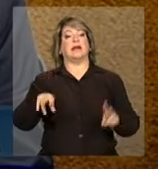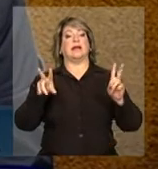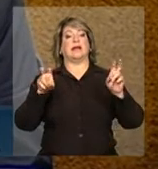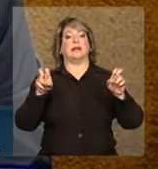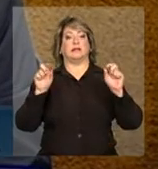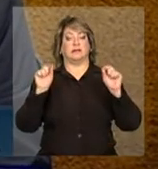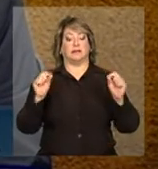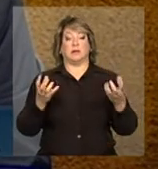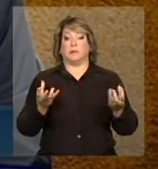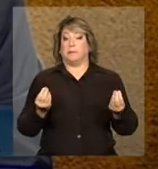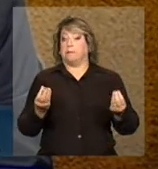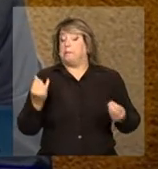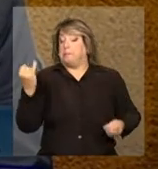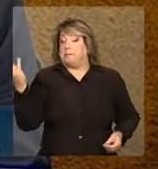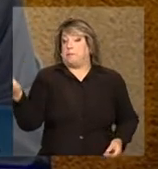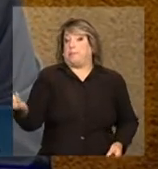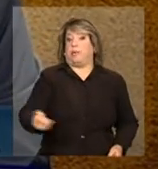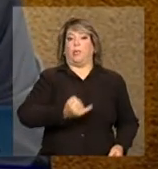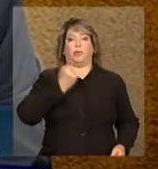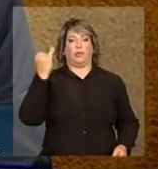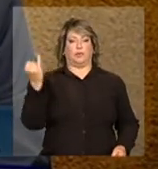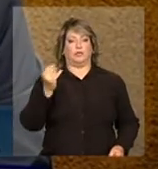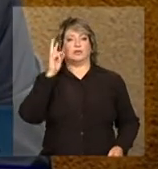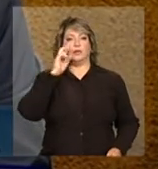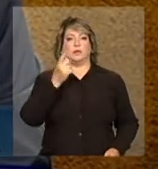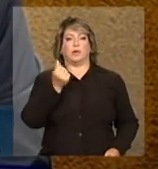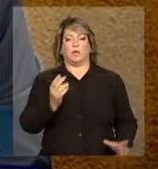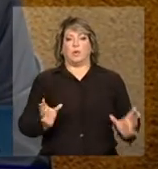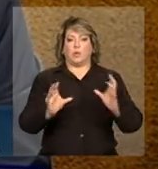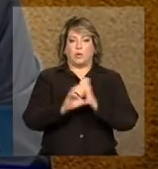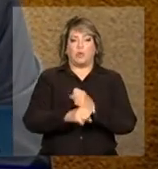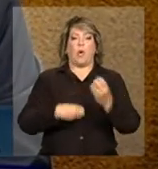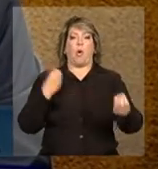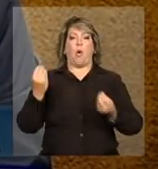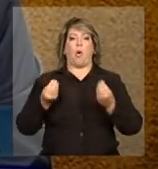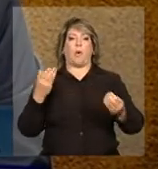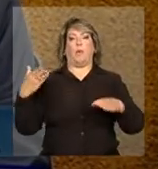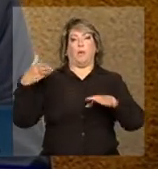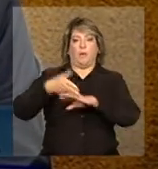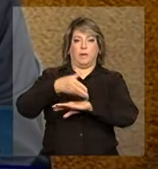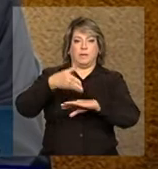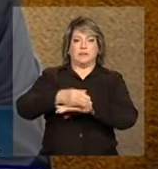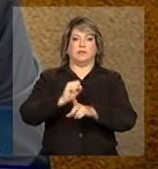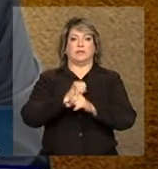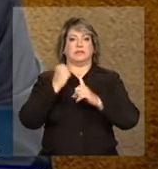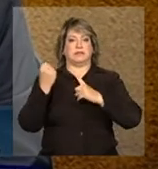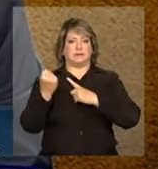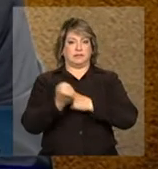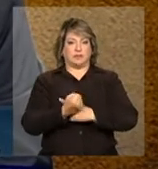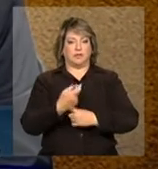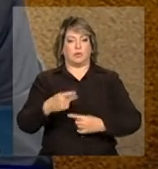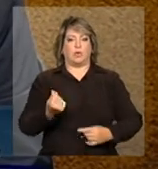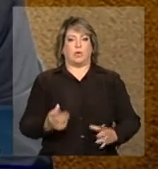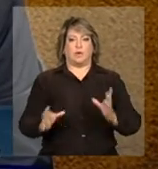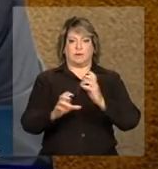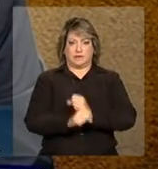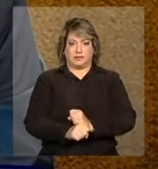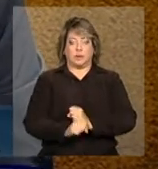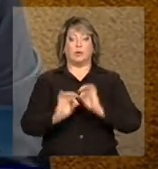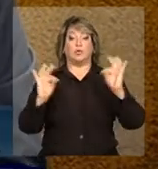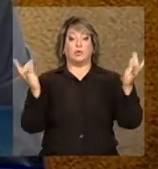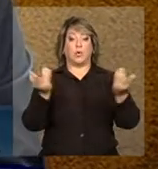é extremamente caro, tanto a questão do orçamento como a questão da participação social no âmbito do orçamento.